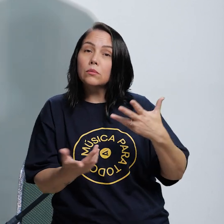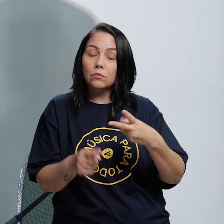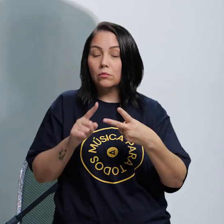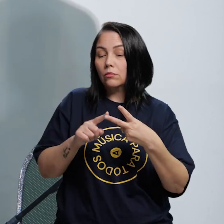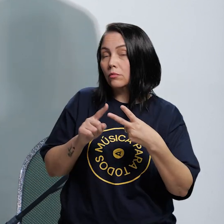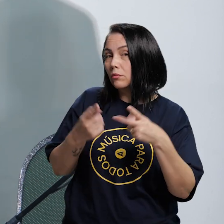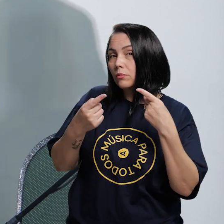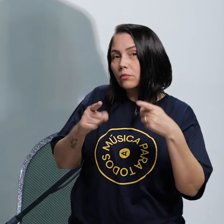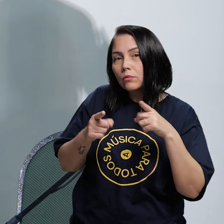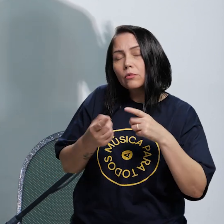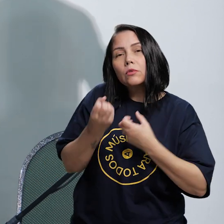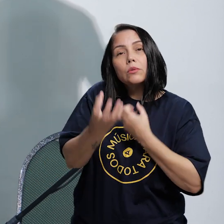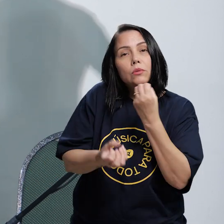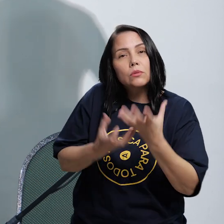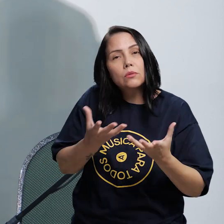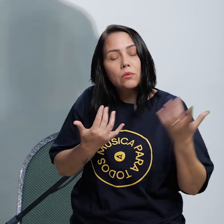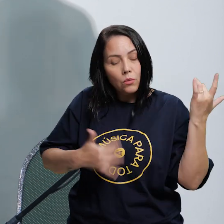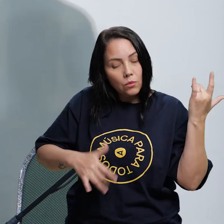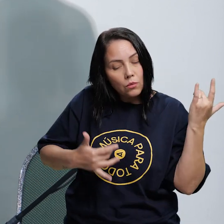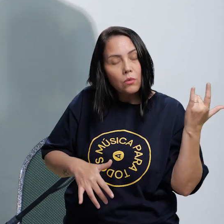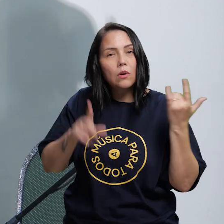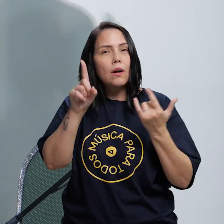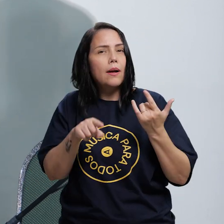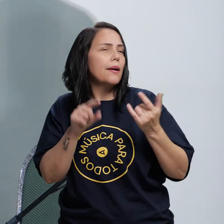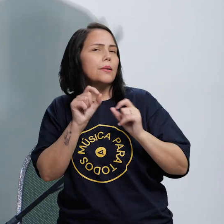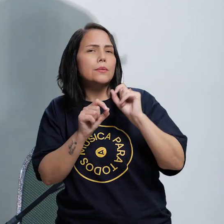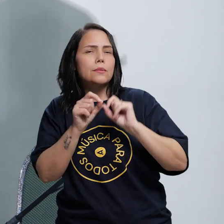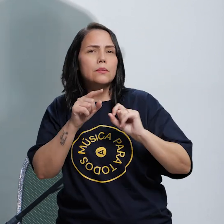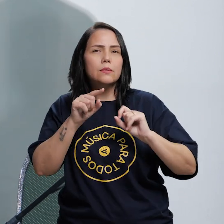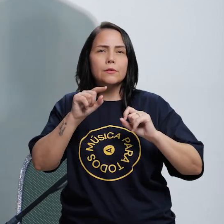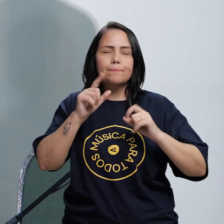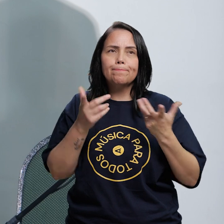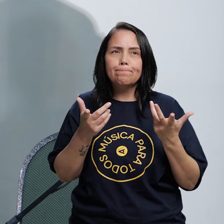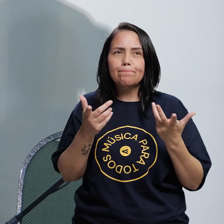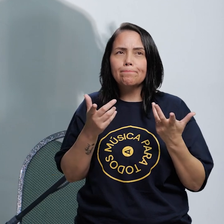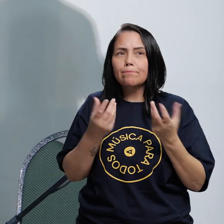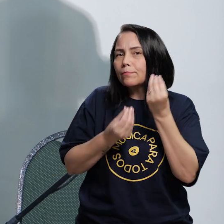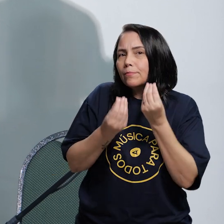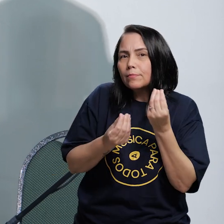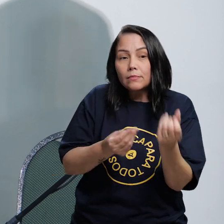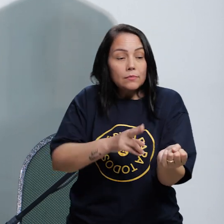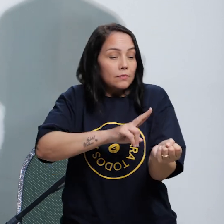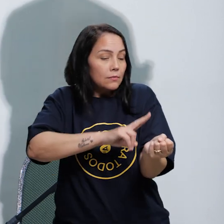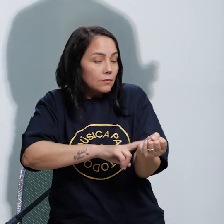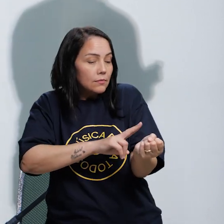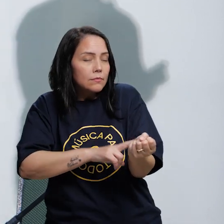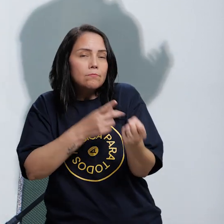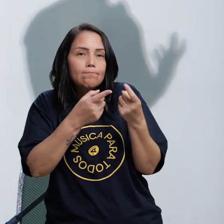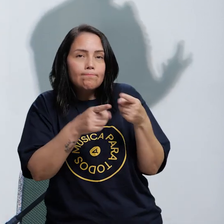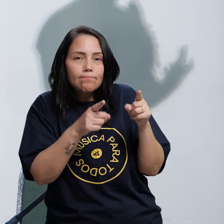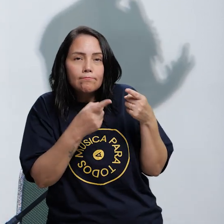tocou, a gente trabalhou alguém chama de juntar a harmonia com a melodia,